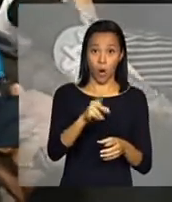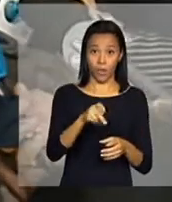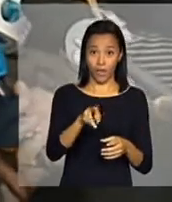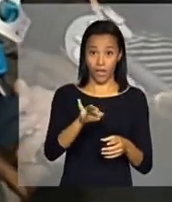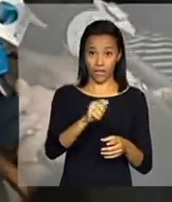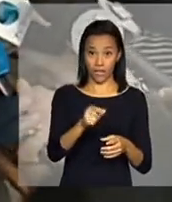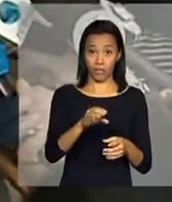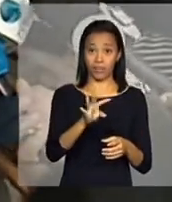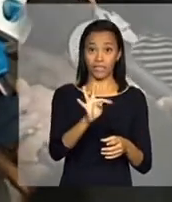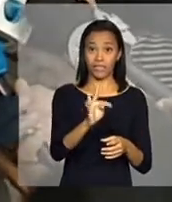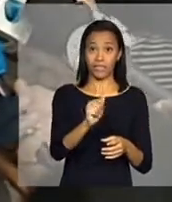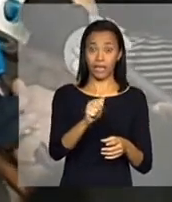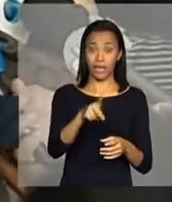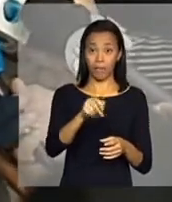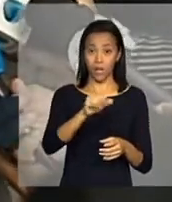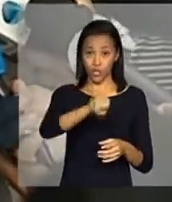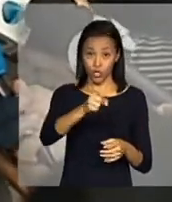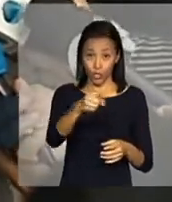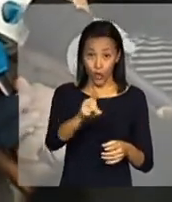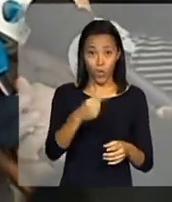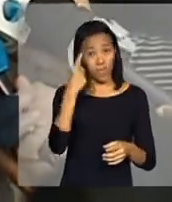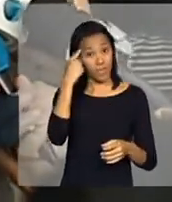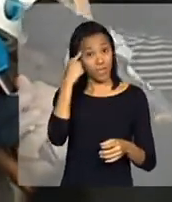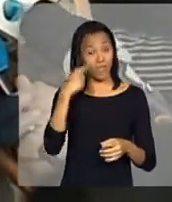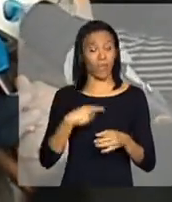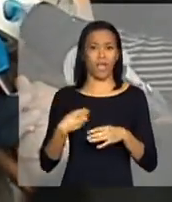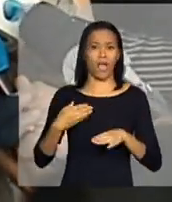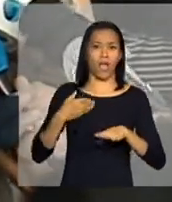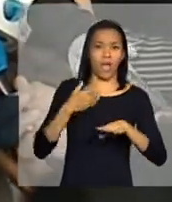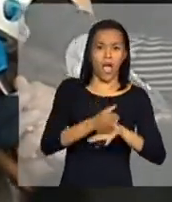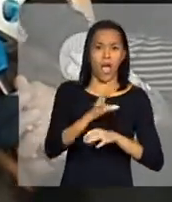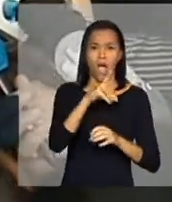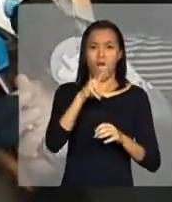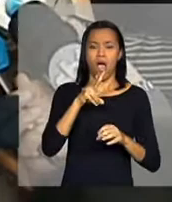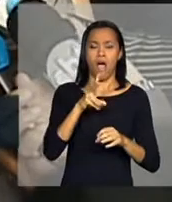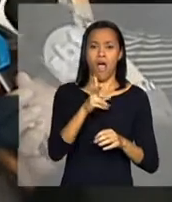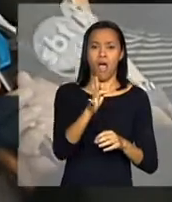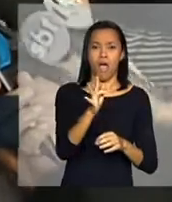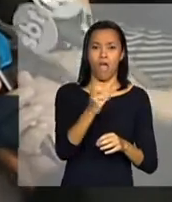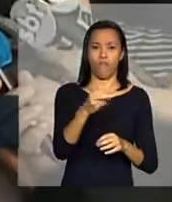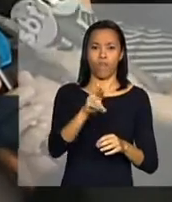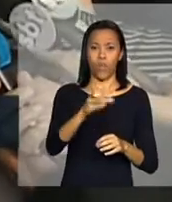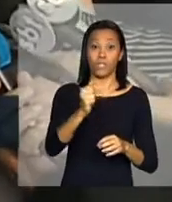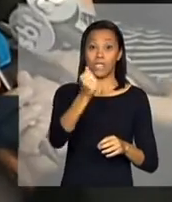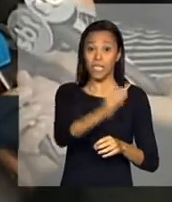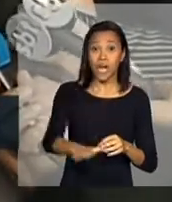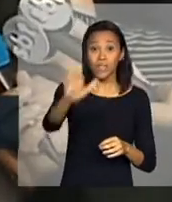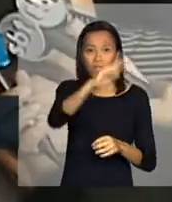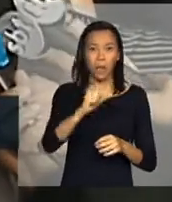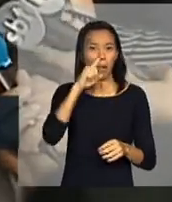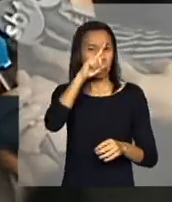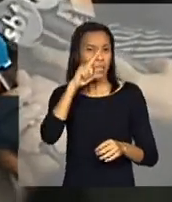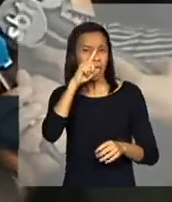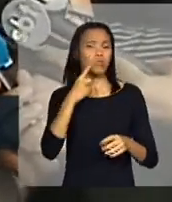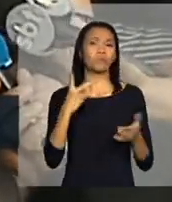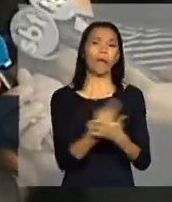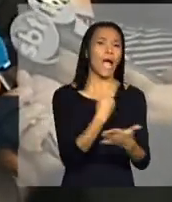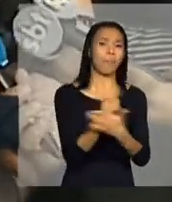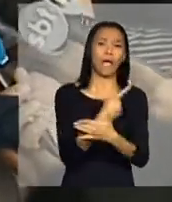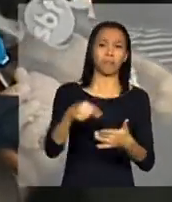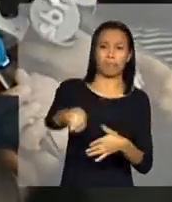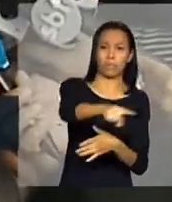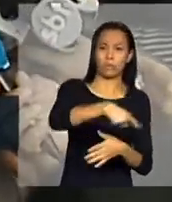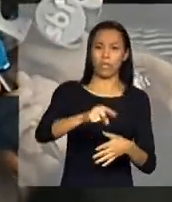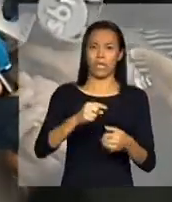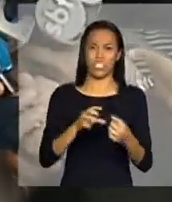do Ministério Público Federal, que acreditava que a presença da Força Nacional era um risco, uma ameaça, né, diante dos últimos casos que ocorreram lá, havia um